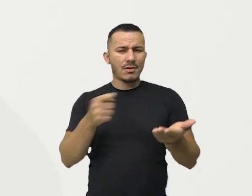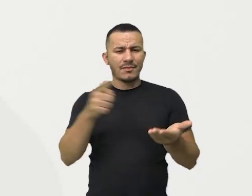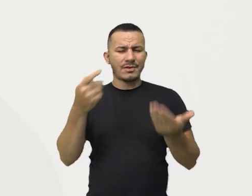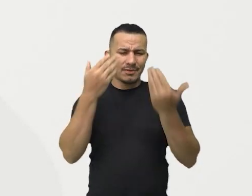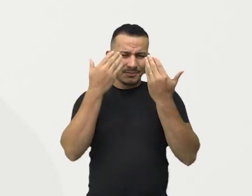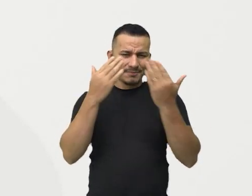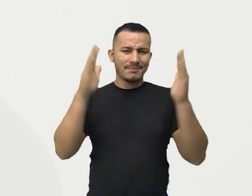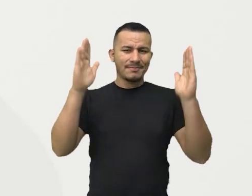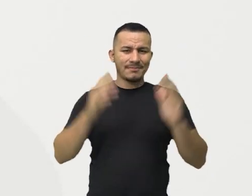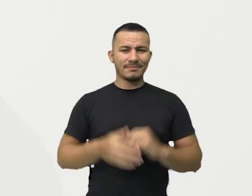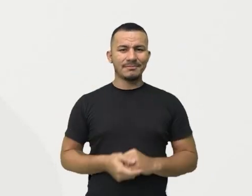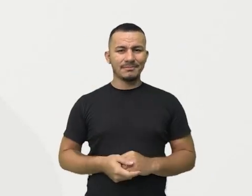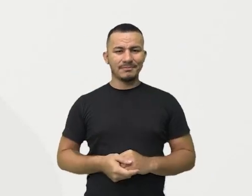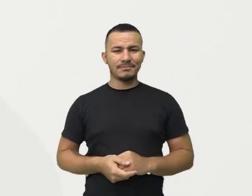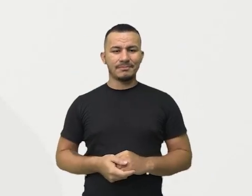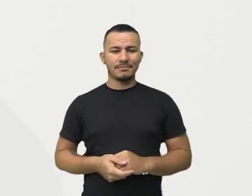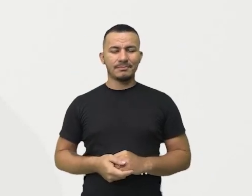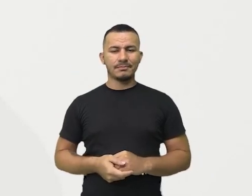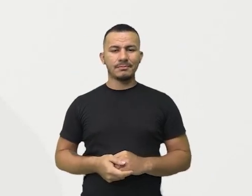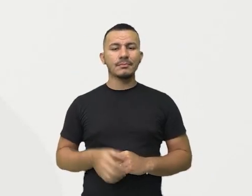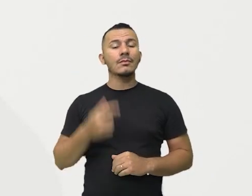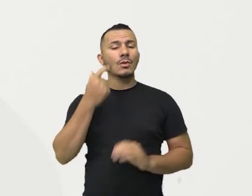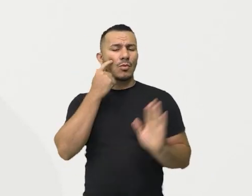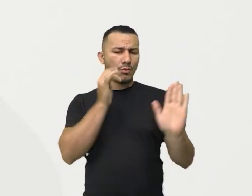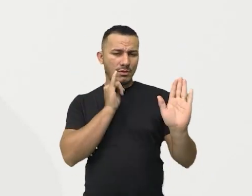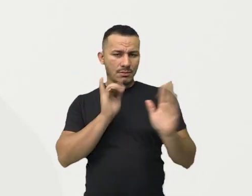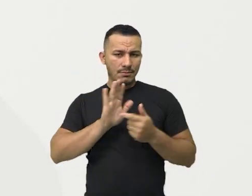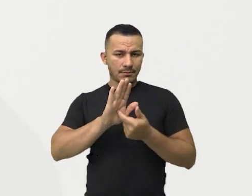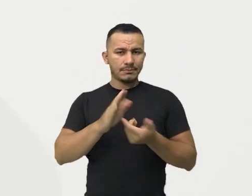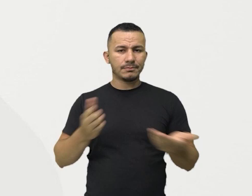bem tranquilo aí essa situação. Vejam então no nosso exemplo.